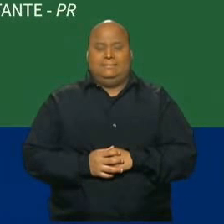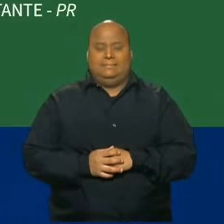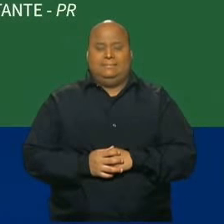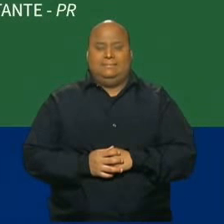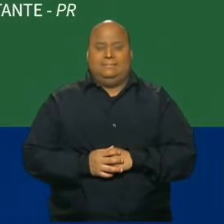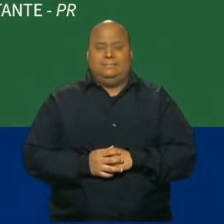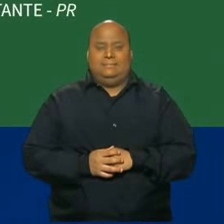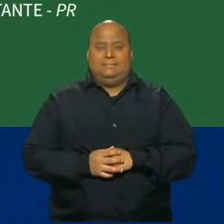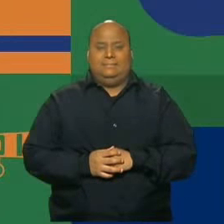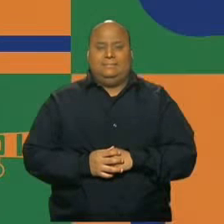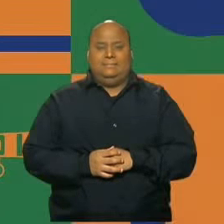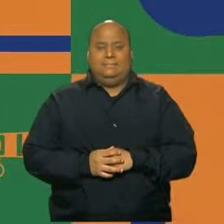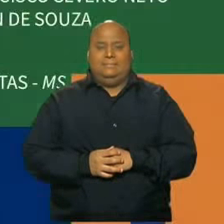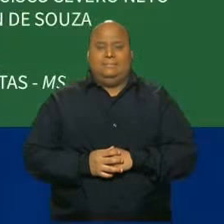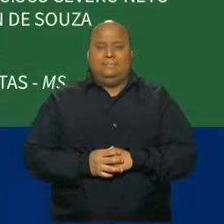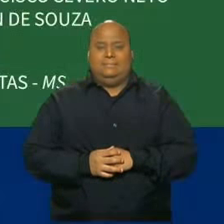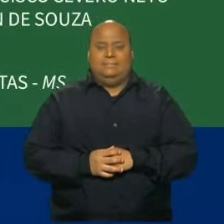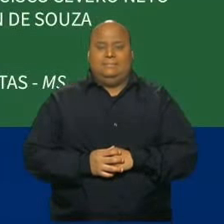Tamanduá.